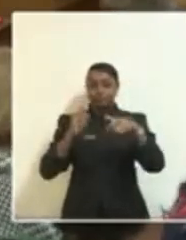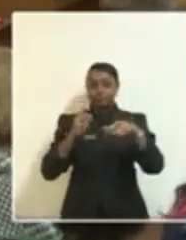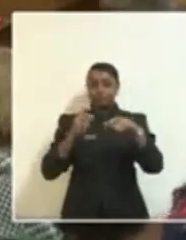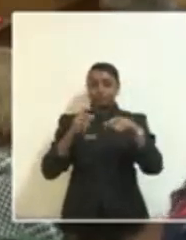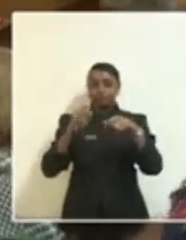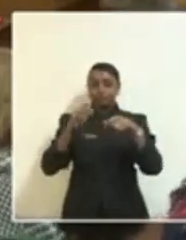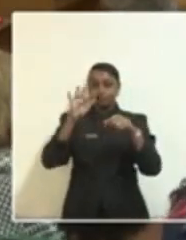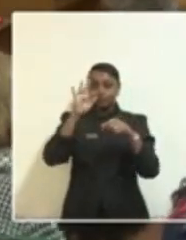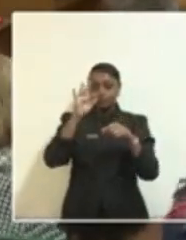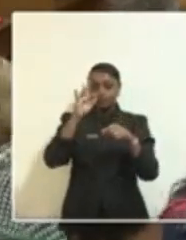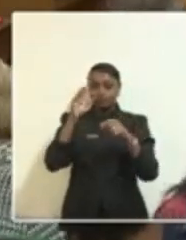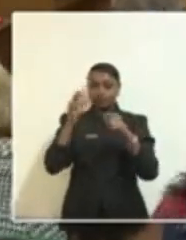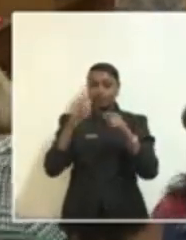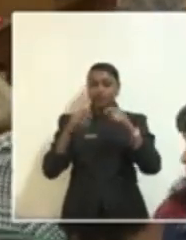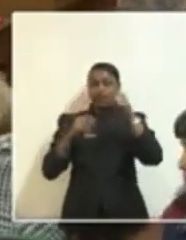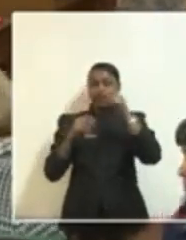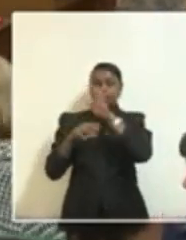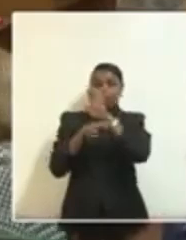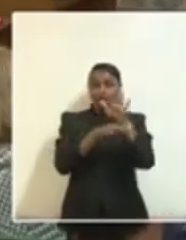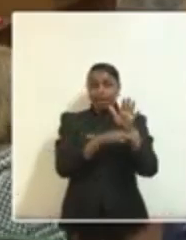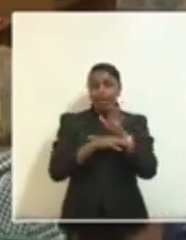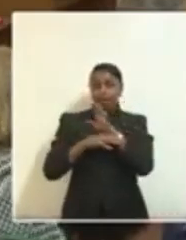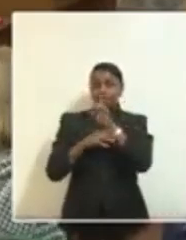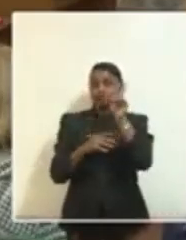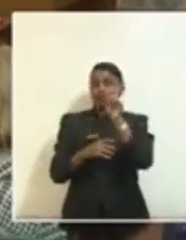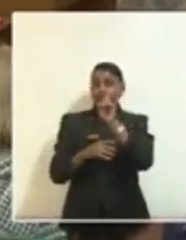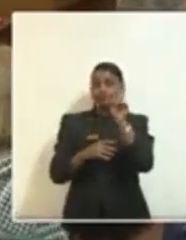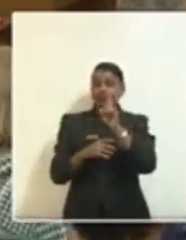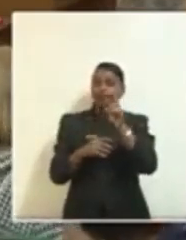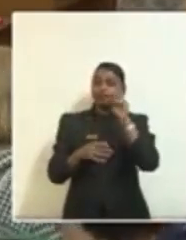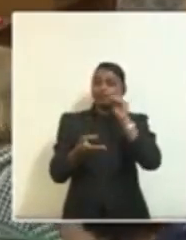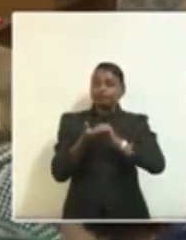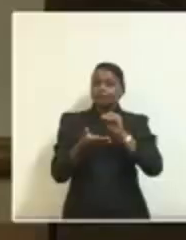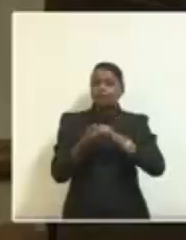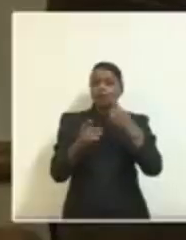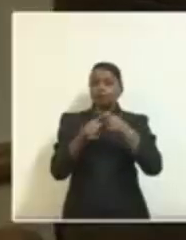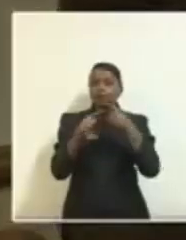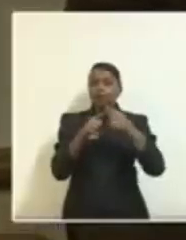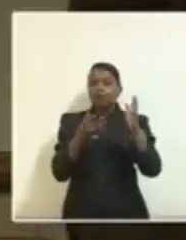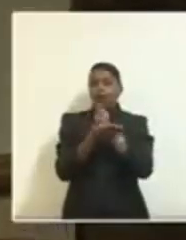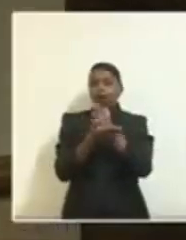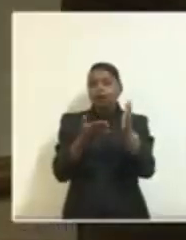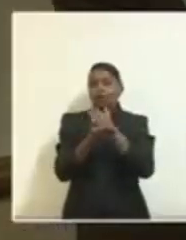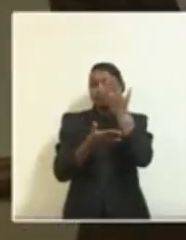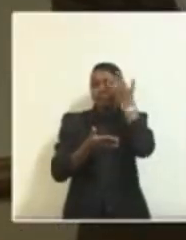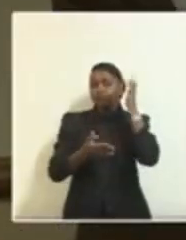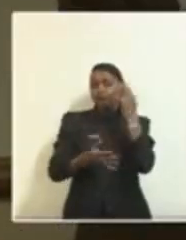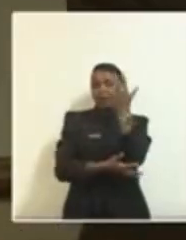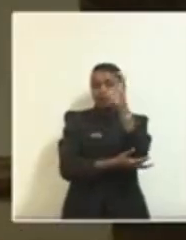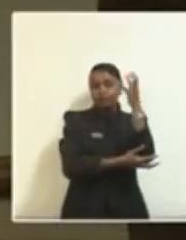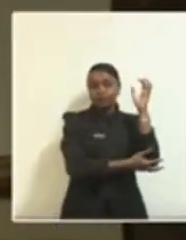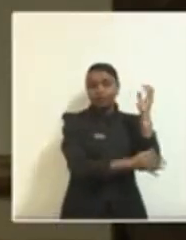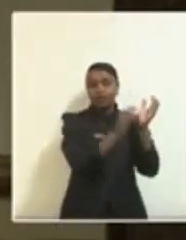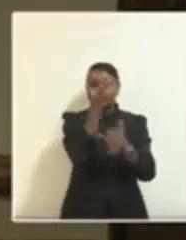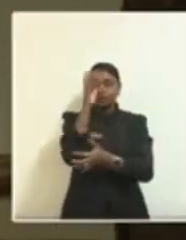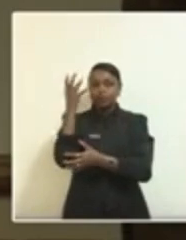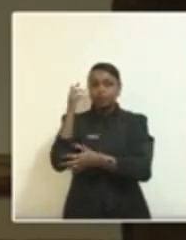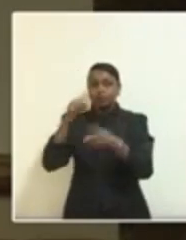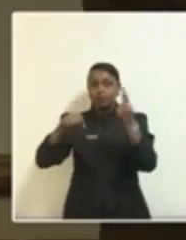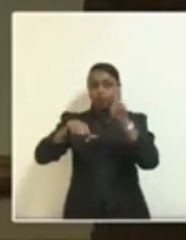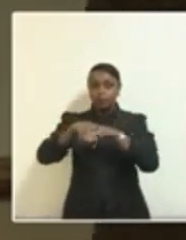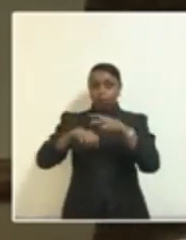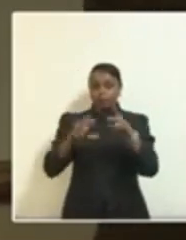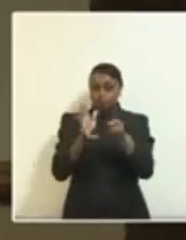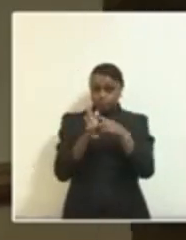educar o público leigo, que continuará com percepção errada de que os campos nativos são áreas degradadas,